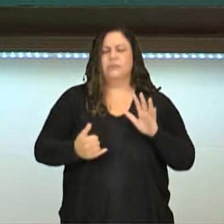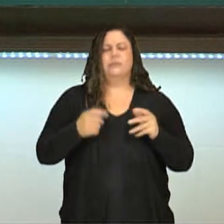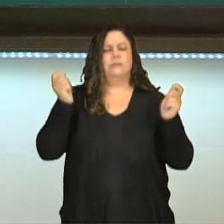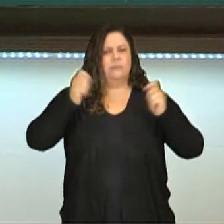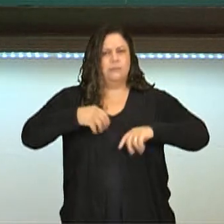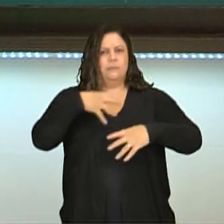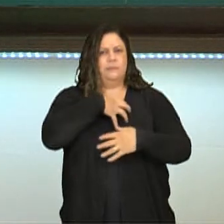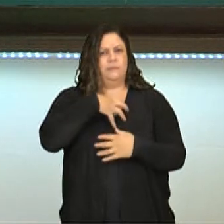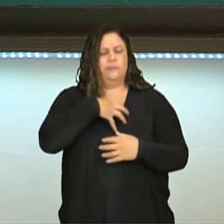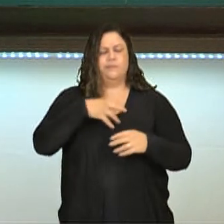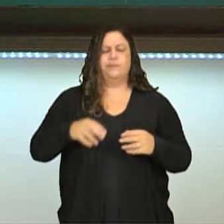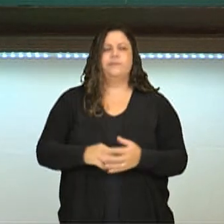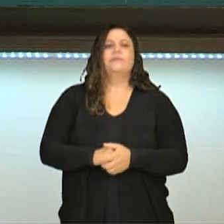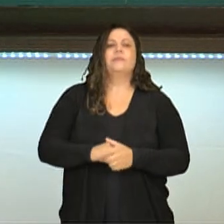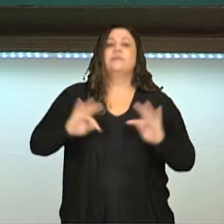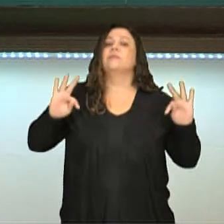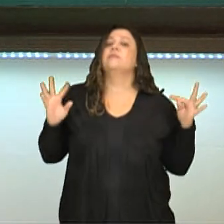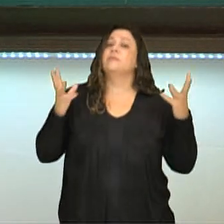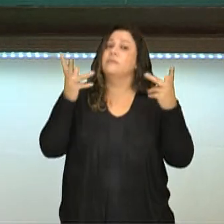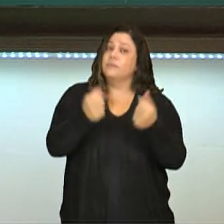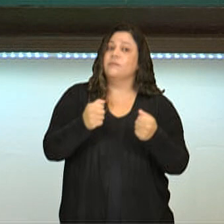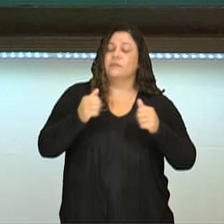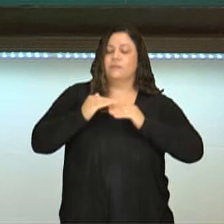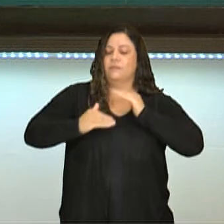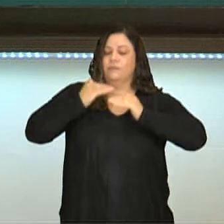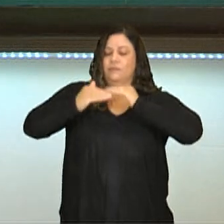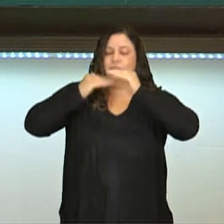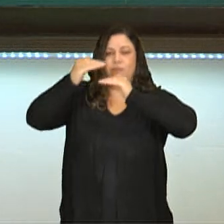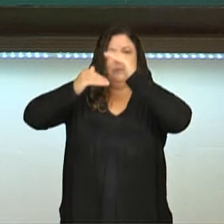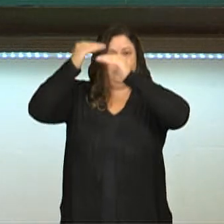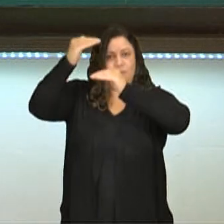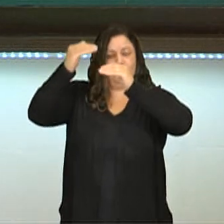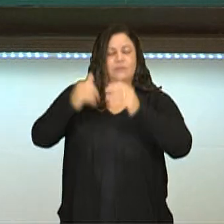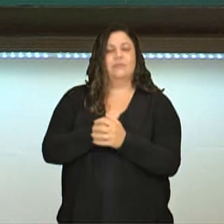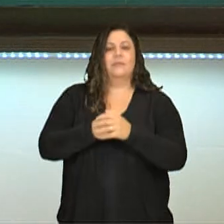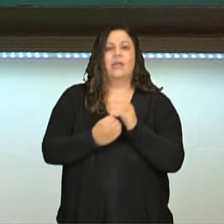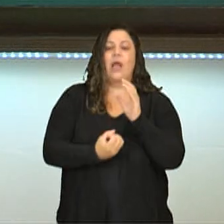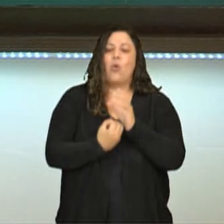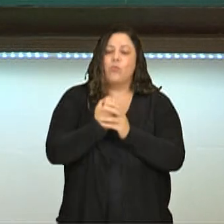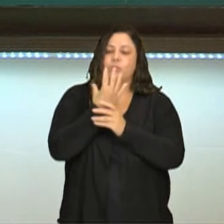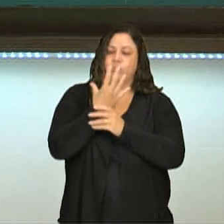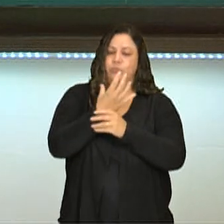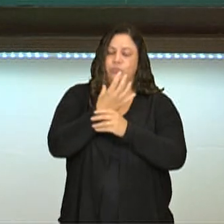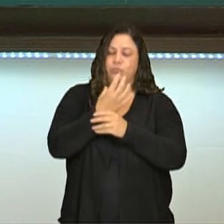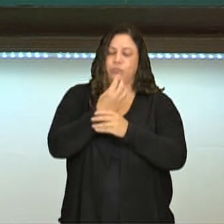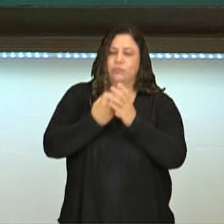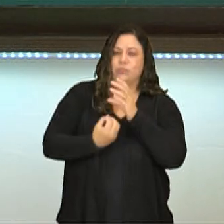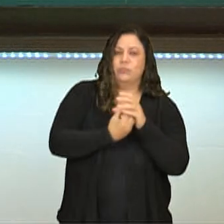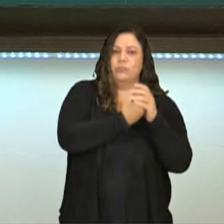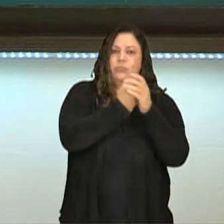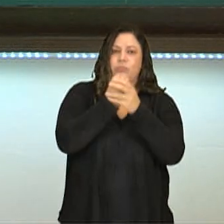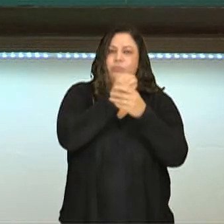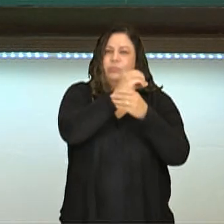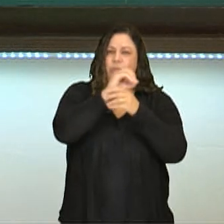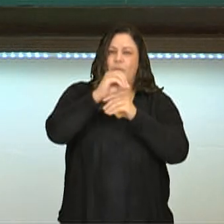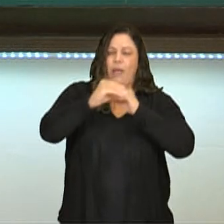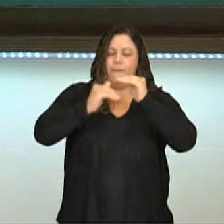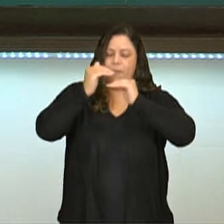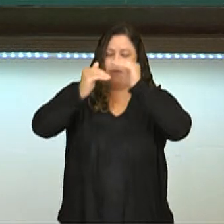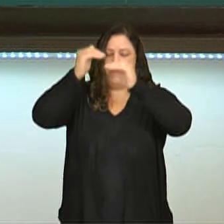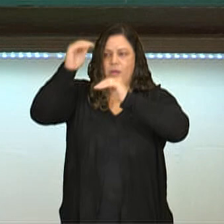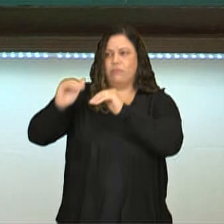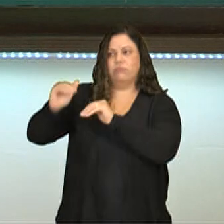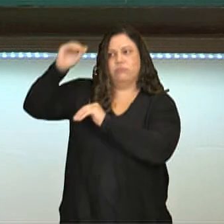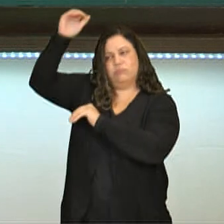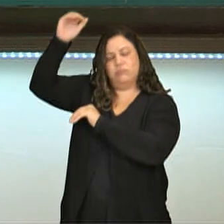alguma maneira. E também todos os seres crescem, ou seja, a partir do momento em que há a fecundação até o momento em que atinge a fase